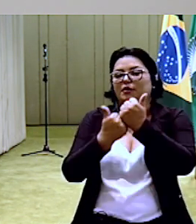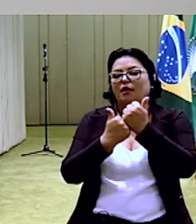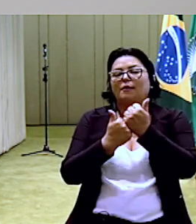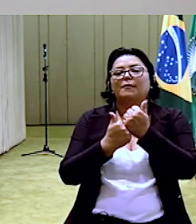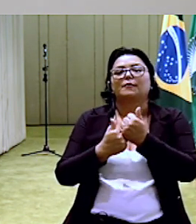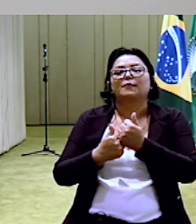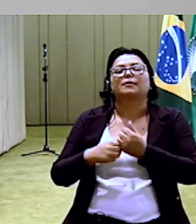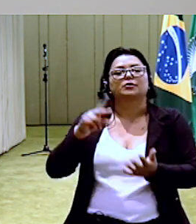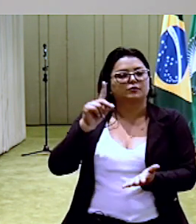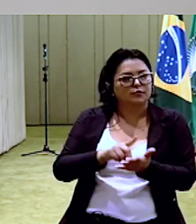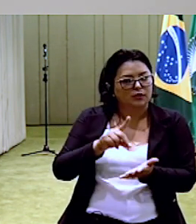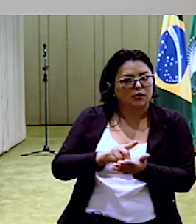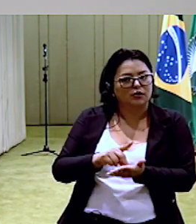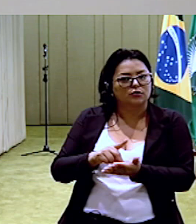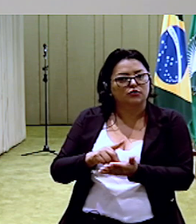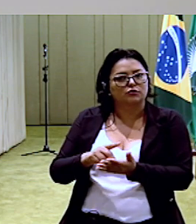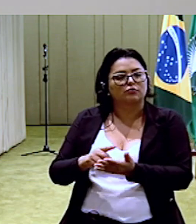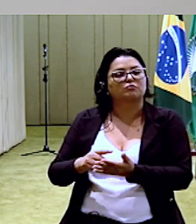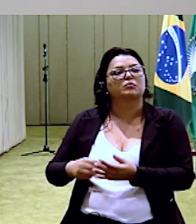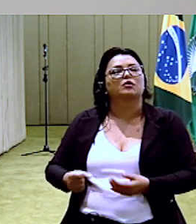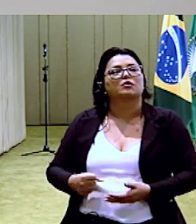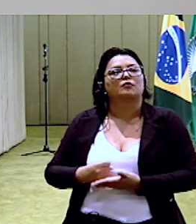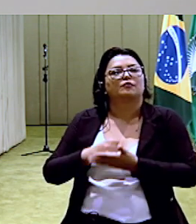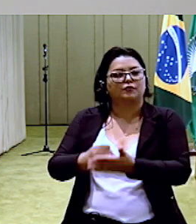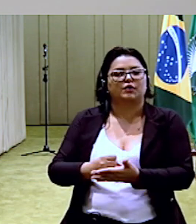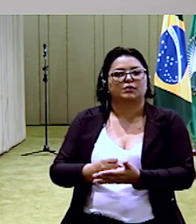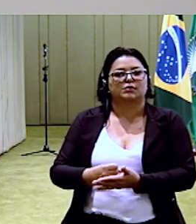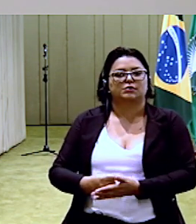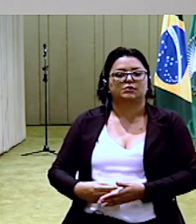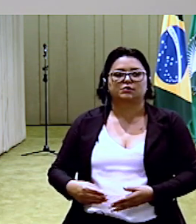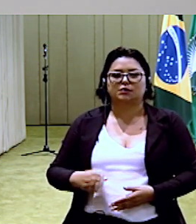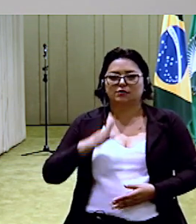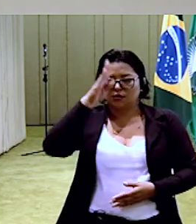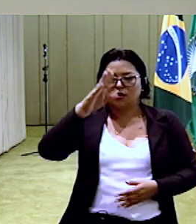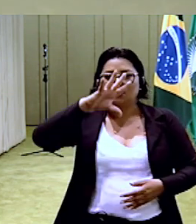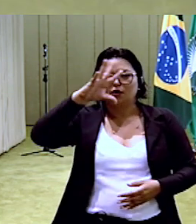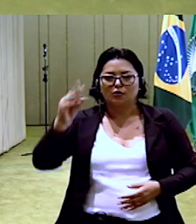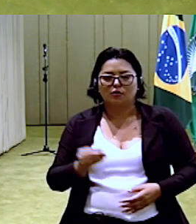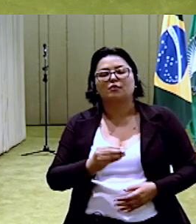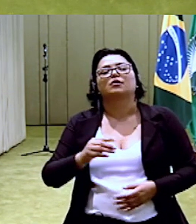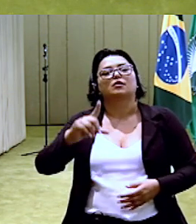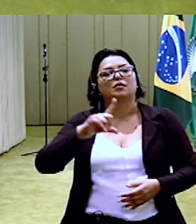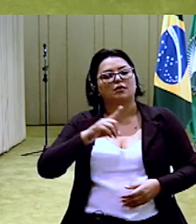recursos para a gente, de fato, trazer o protagonismo que a África merece dentro do Brasil. Obrigada.